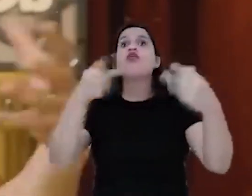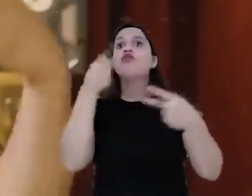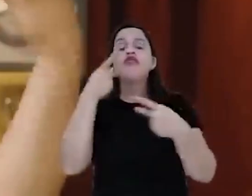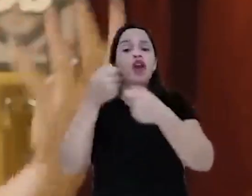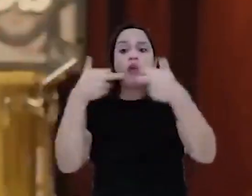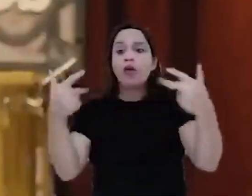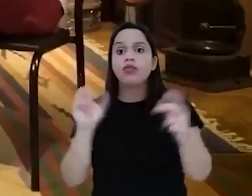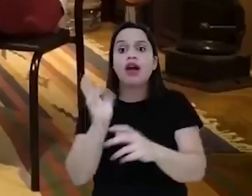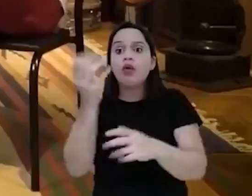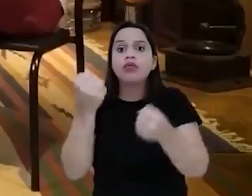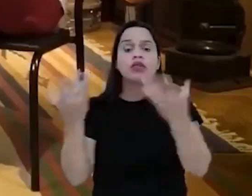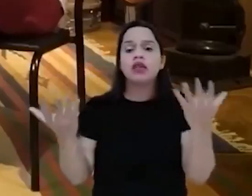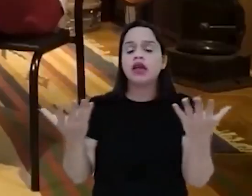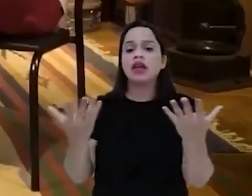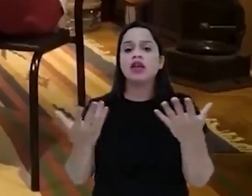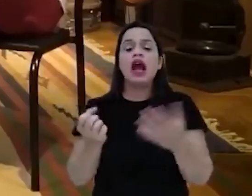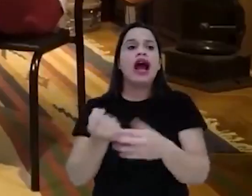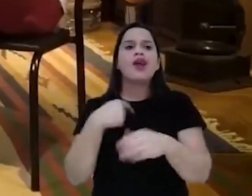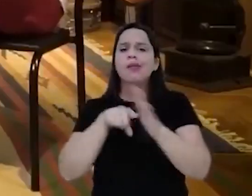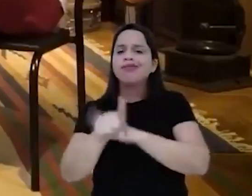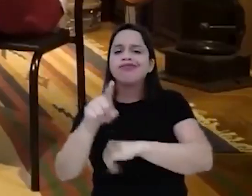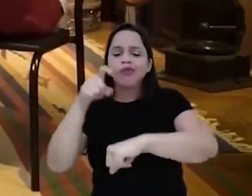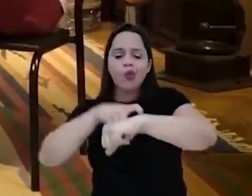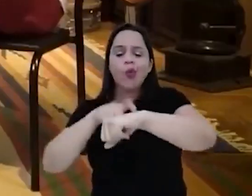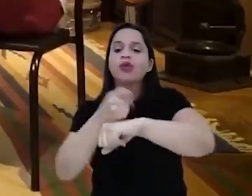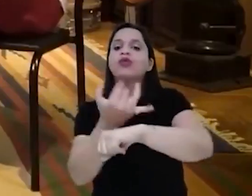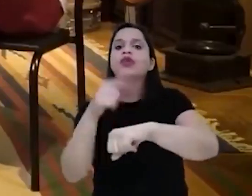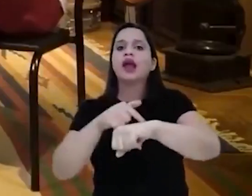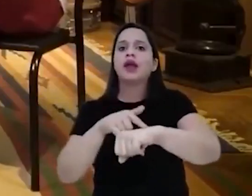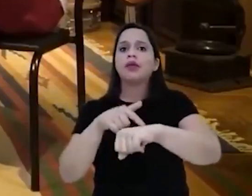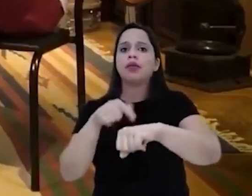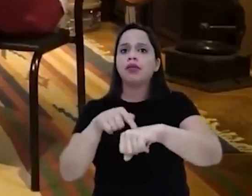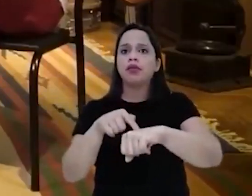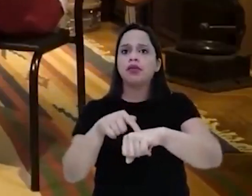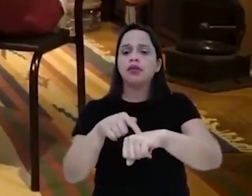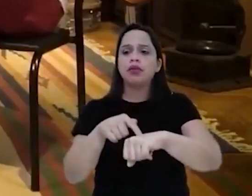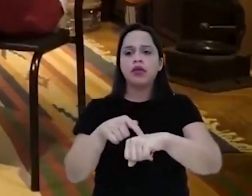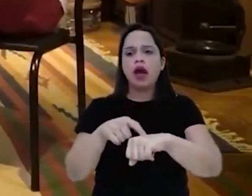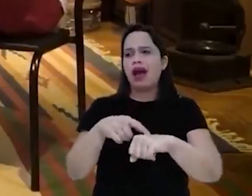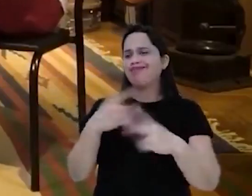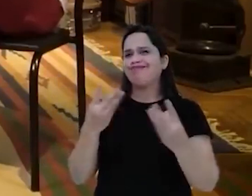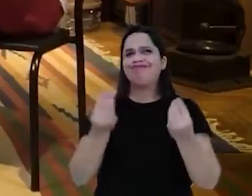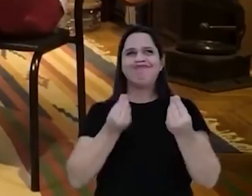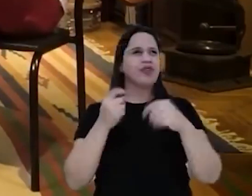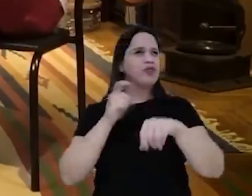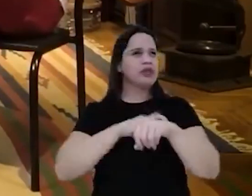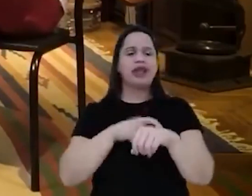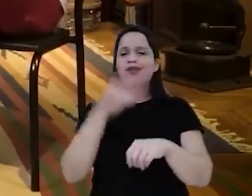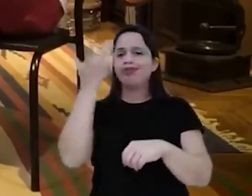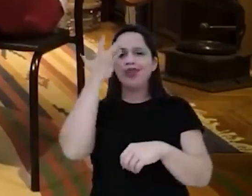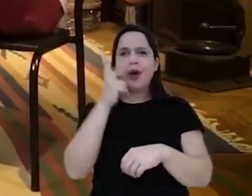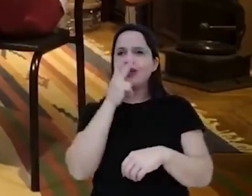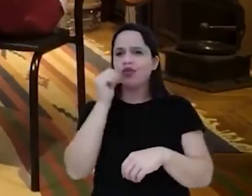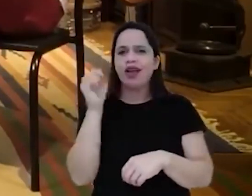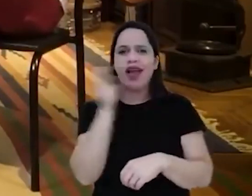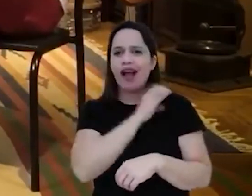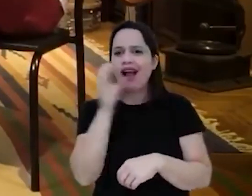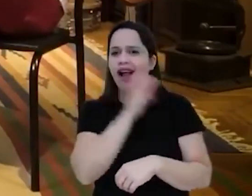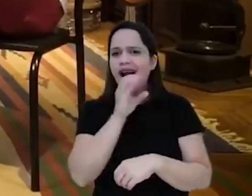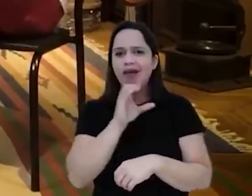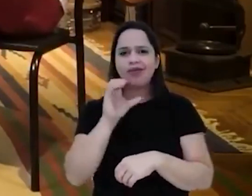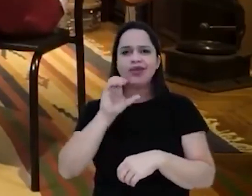frente agora fala alguma coisa pelo amor de Deus tá quanto tempo durou isso e por isso aí foi muito rápido cara coisa assim